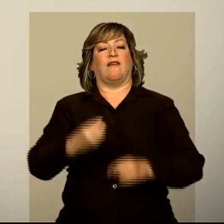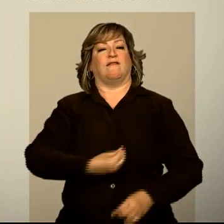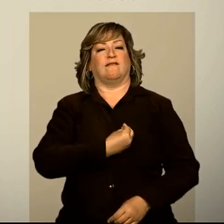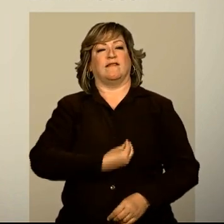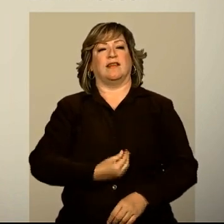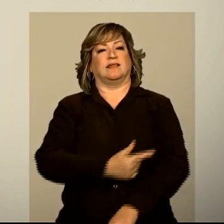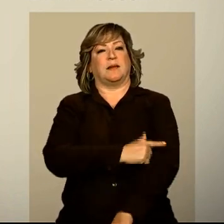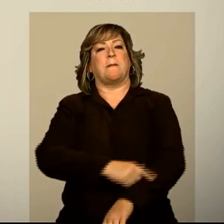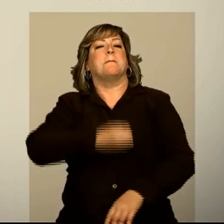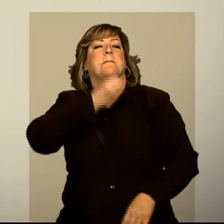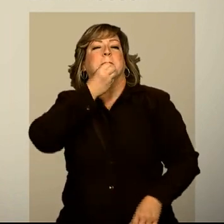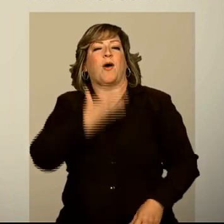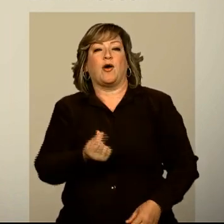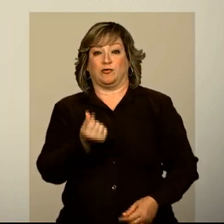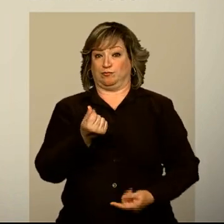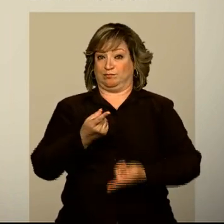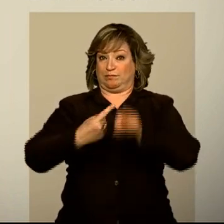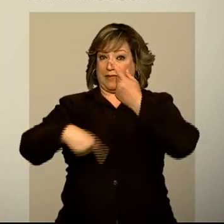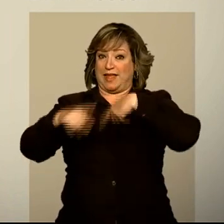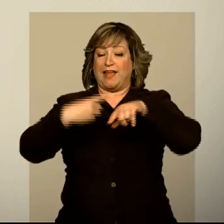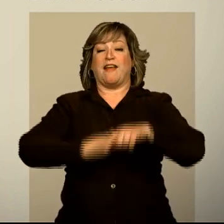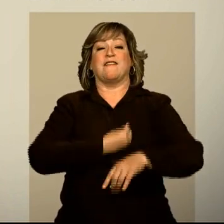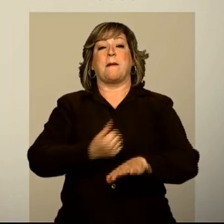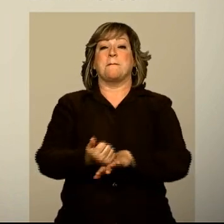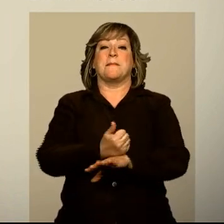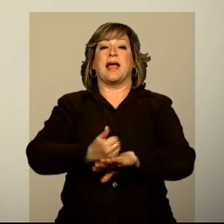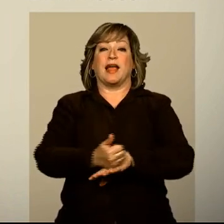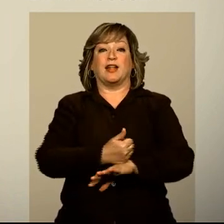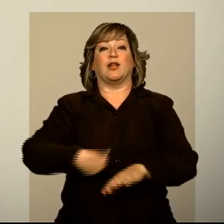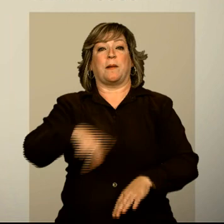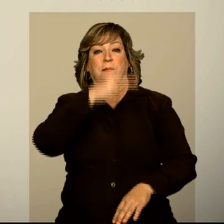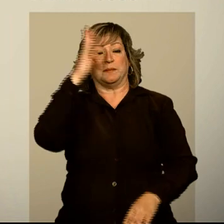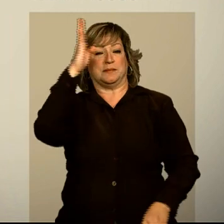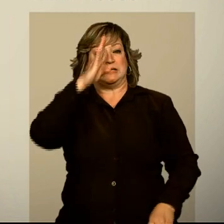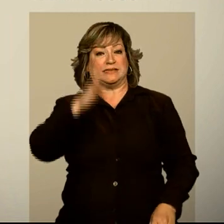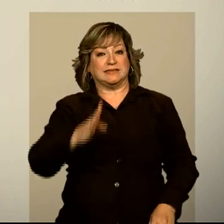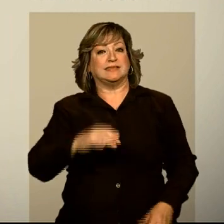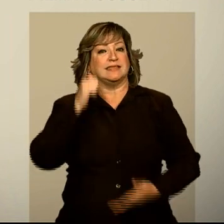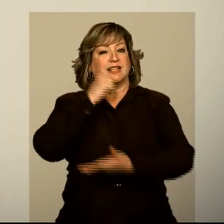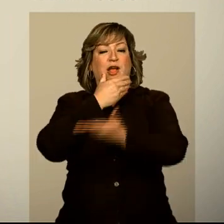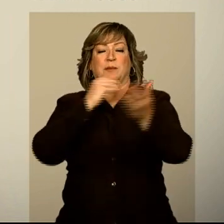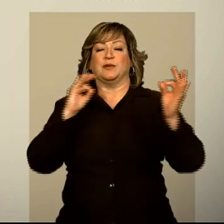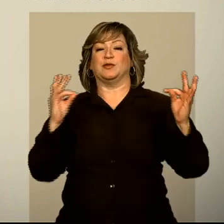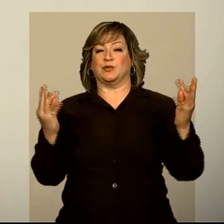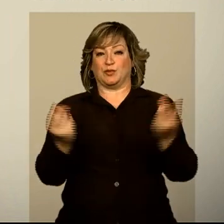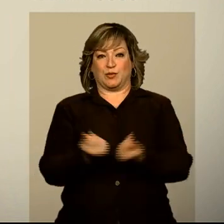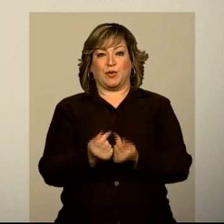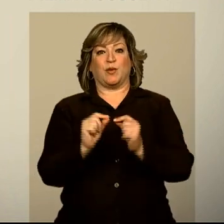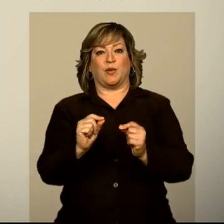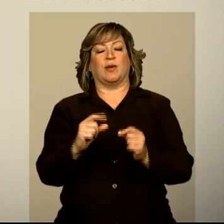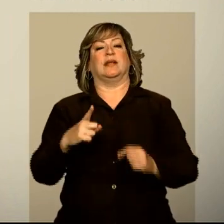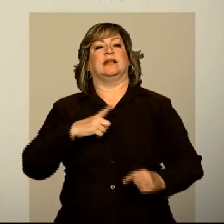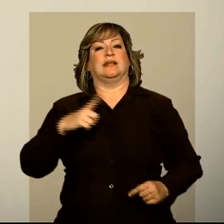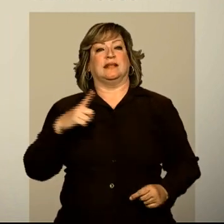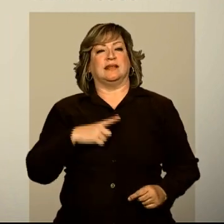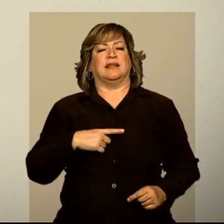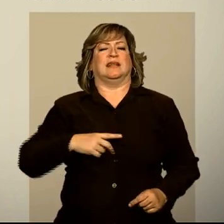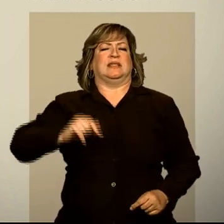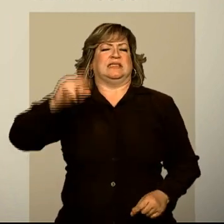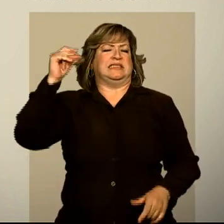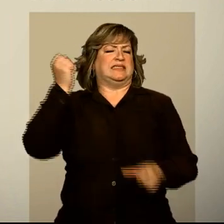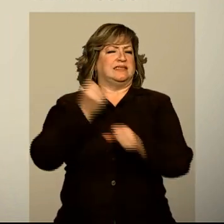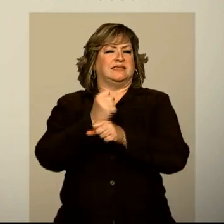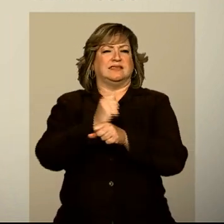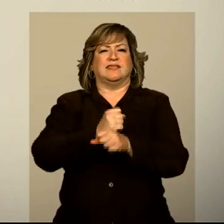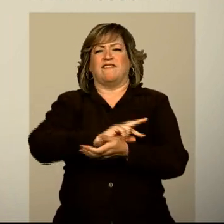dignidade prosperidade e uma vida melhor para os brasileiros e as brasileiras que passaram décadas